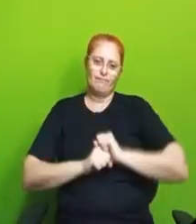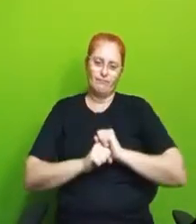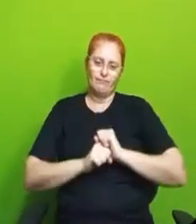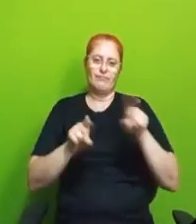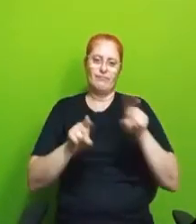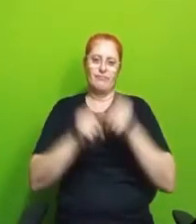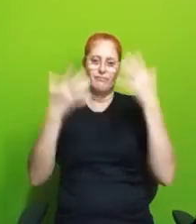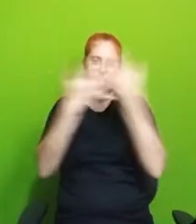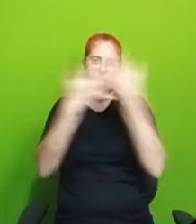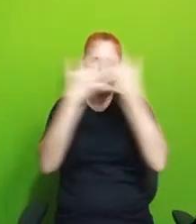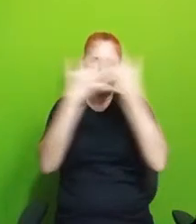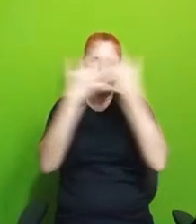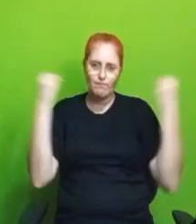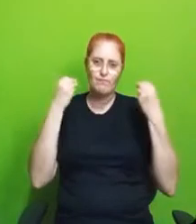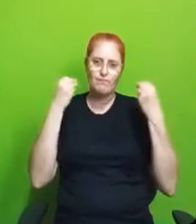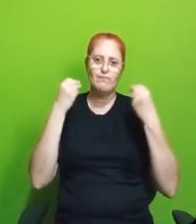né,